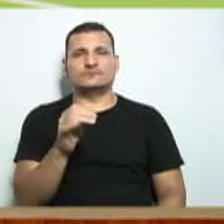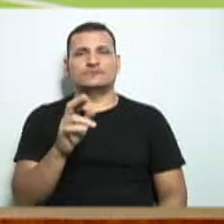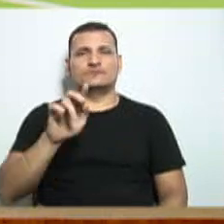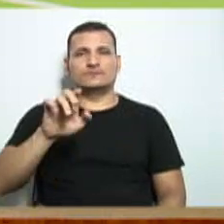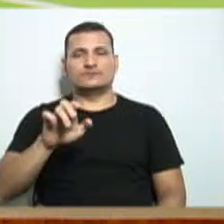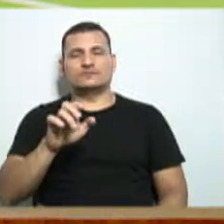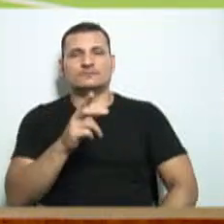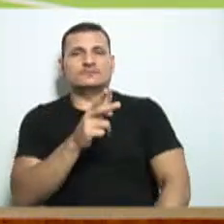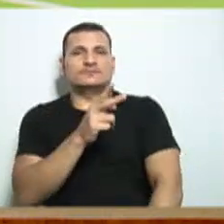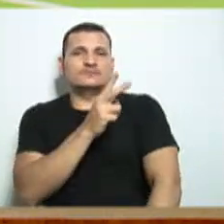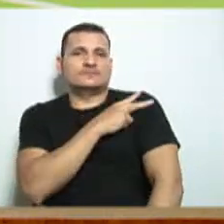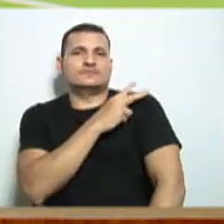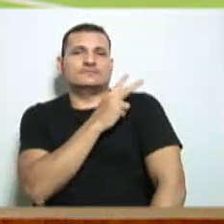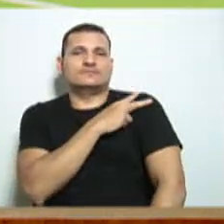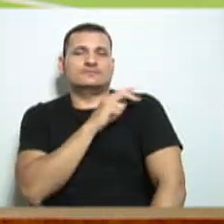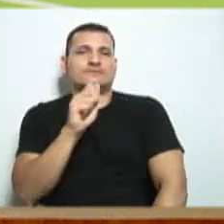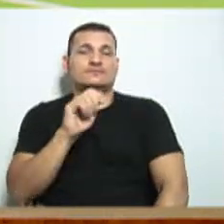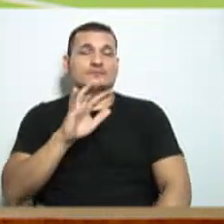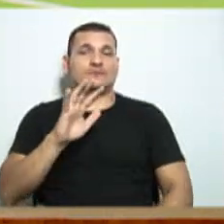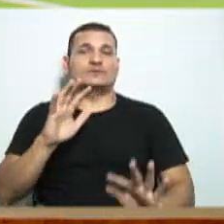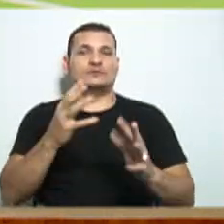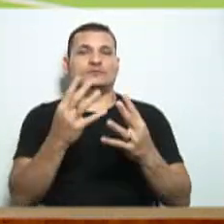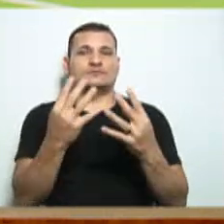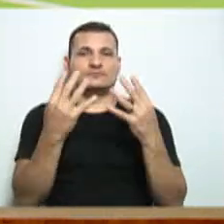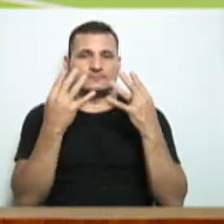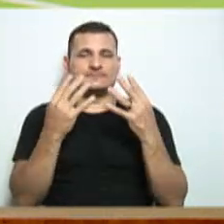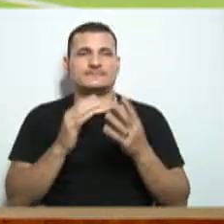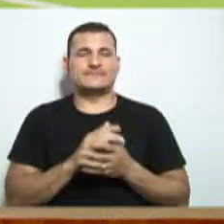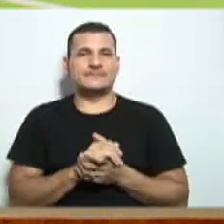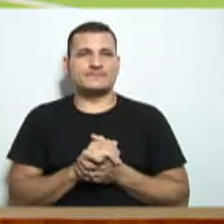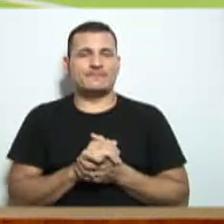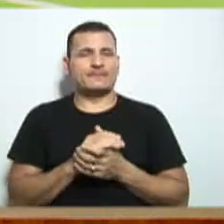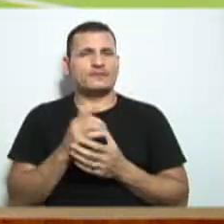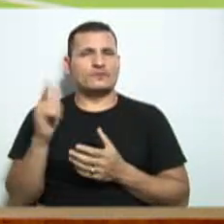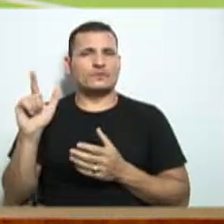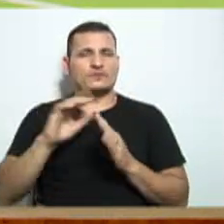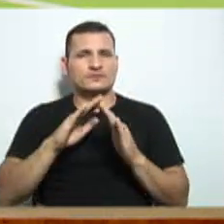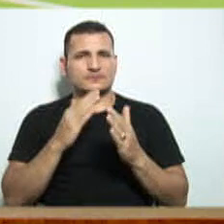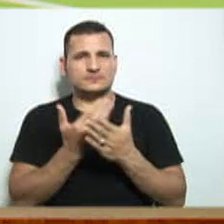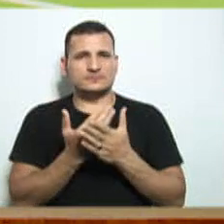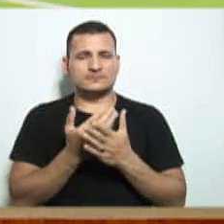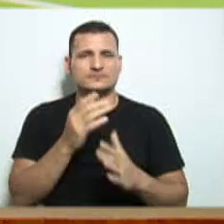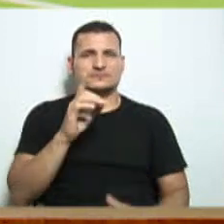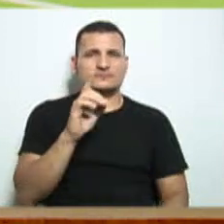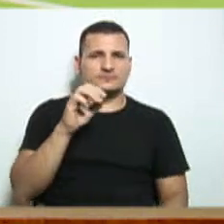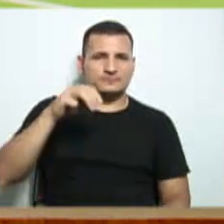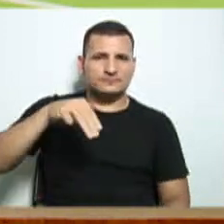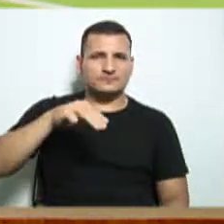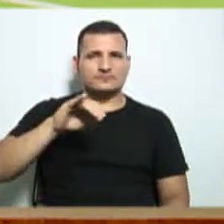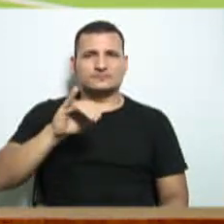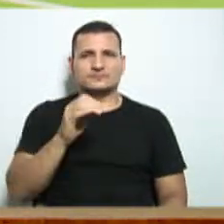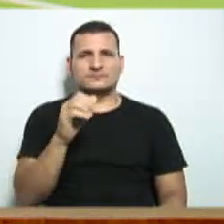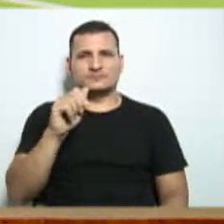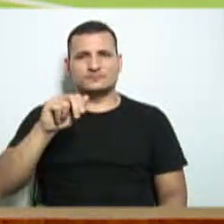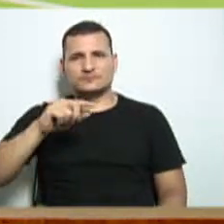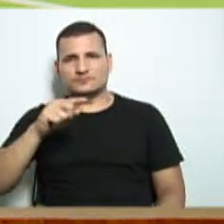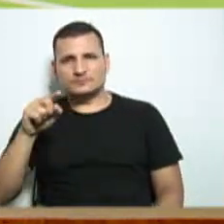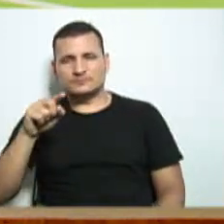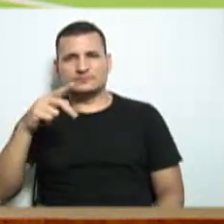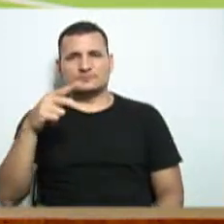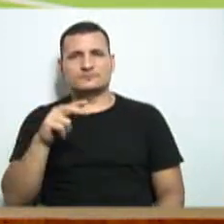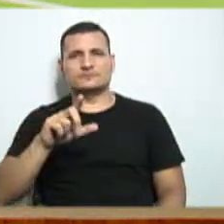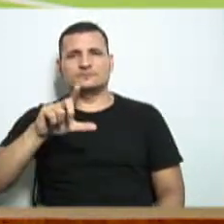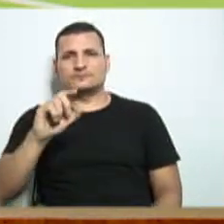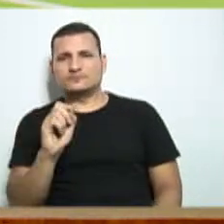ano A. Estão todos ligados na aula. E também a outra escola, Dom João Paulo, Vila Bosco,